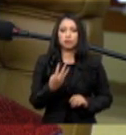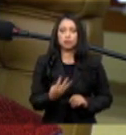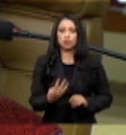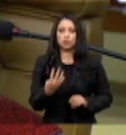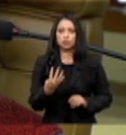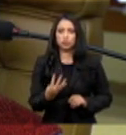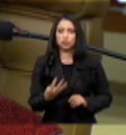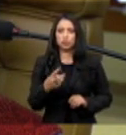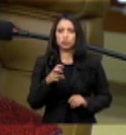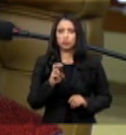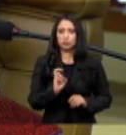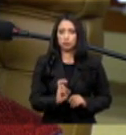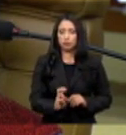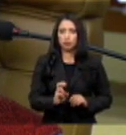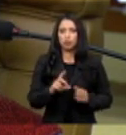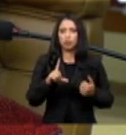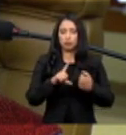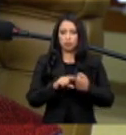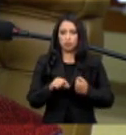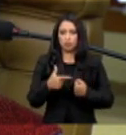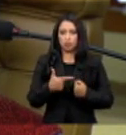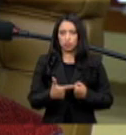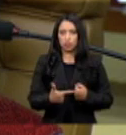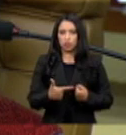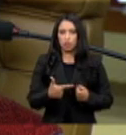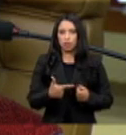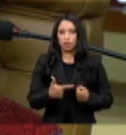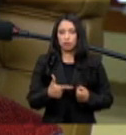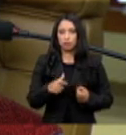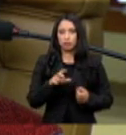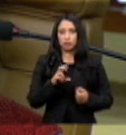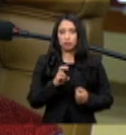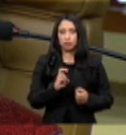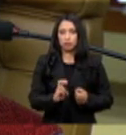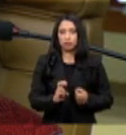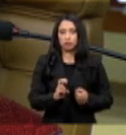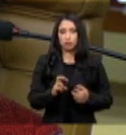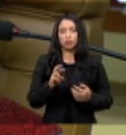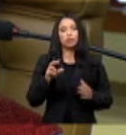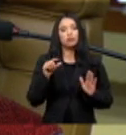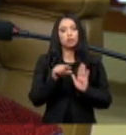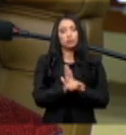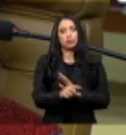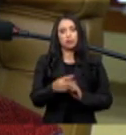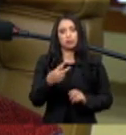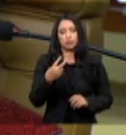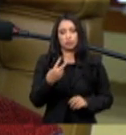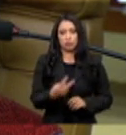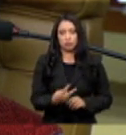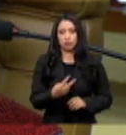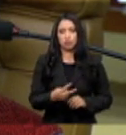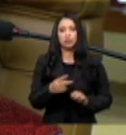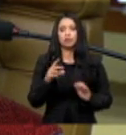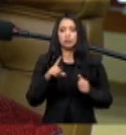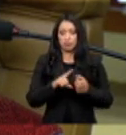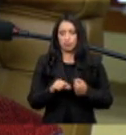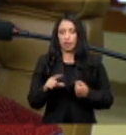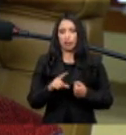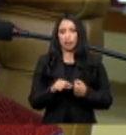3º, 4º e 5º do artigo 25 e do parágrafo 2º do artigo 30 da Lei